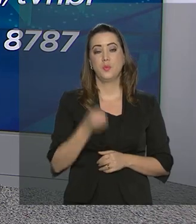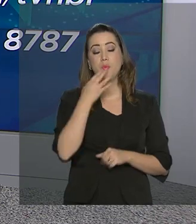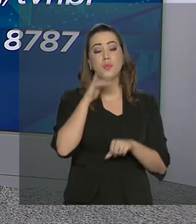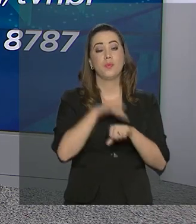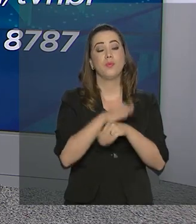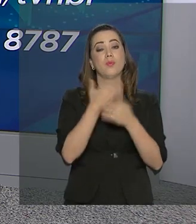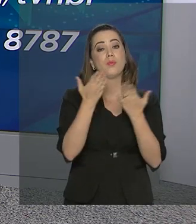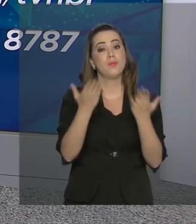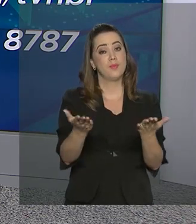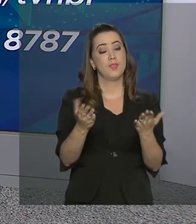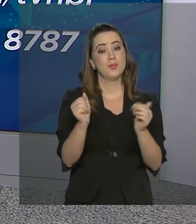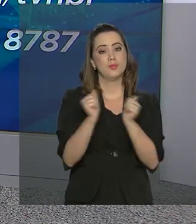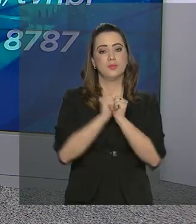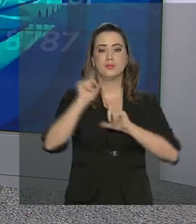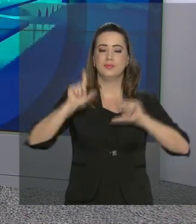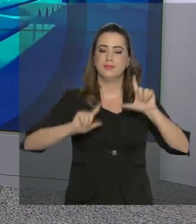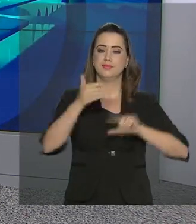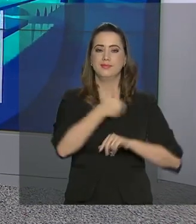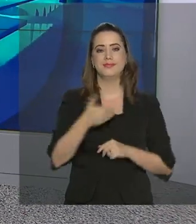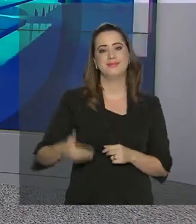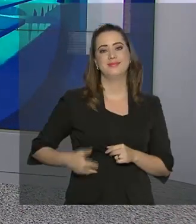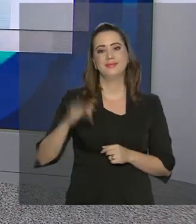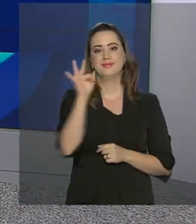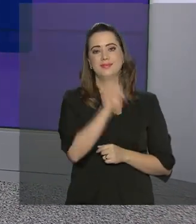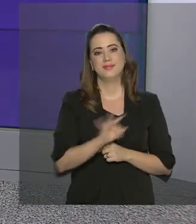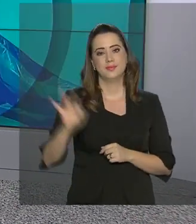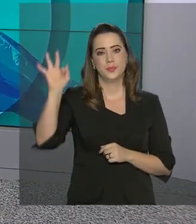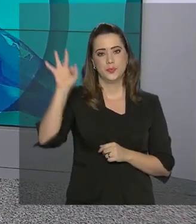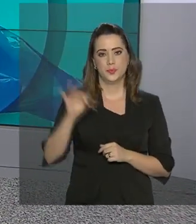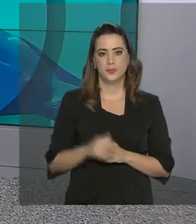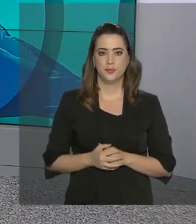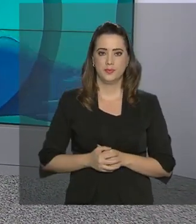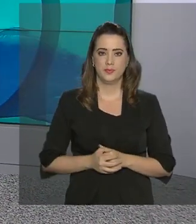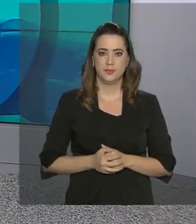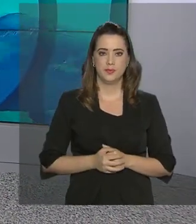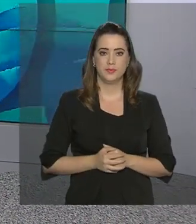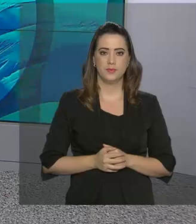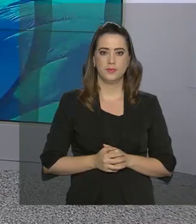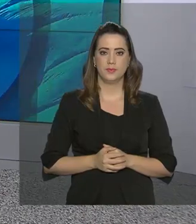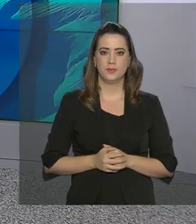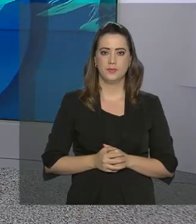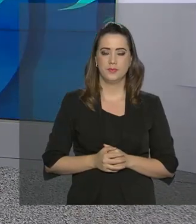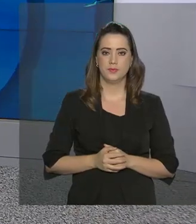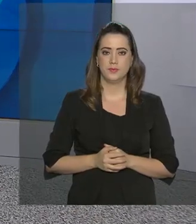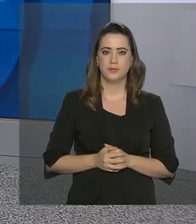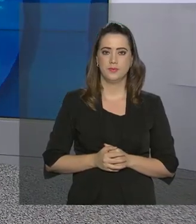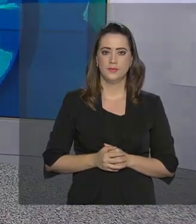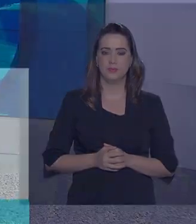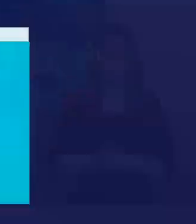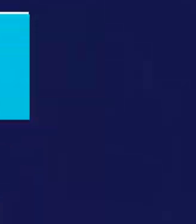Uma boa noite para você e continue com a gente aqui na NBR e a TV do governo federal.